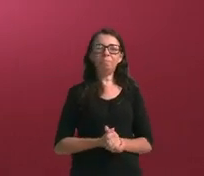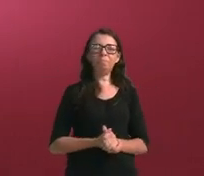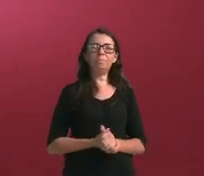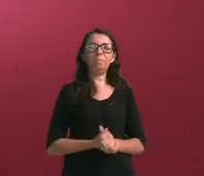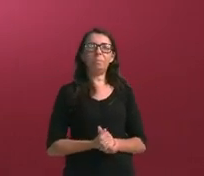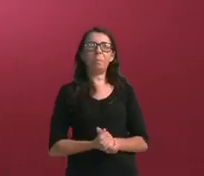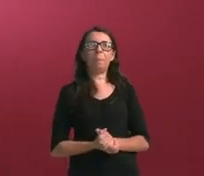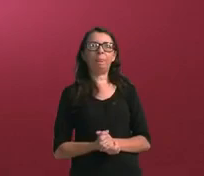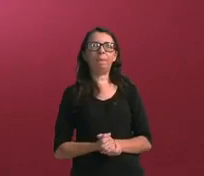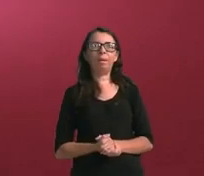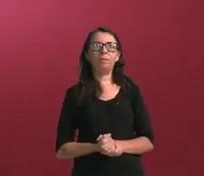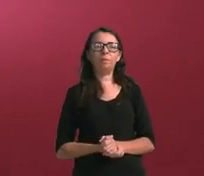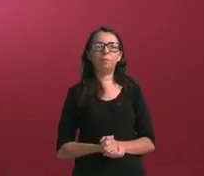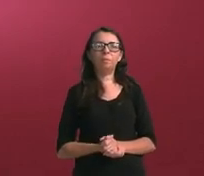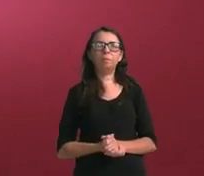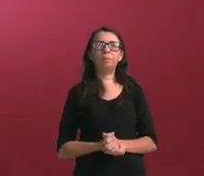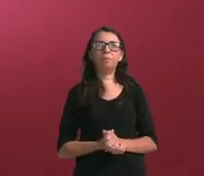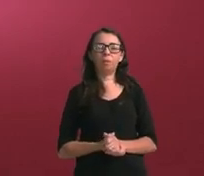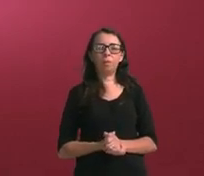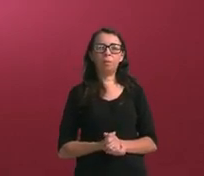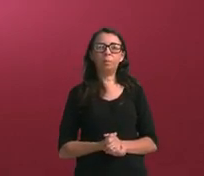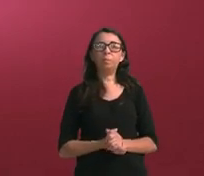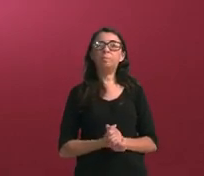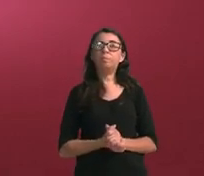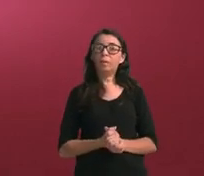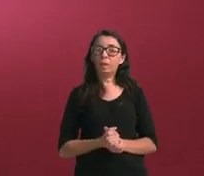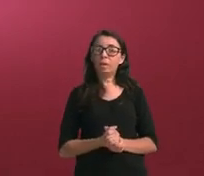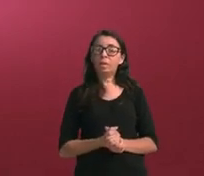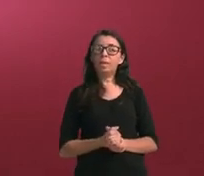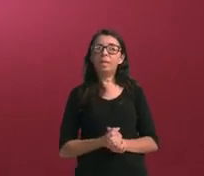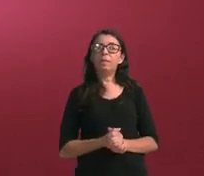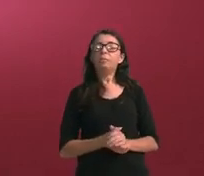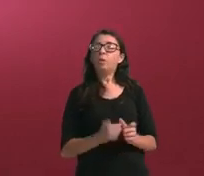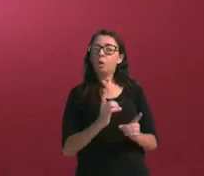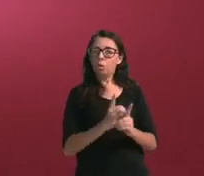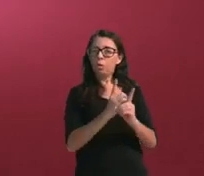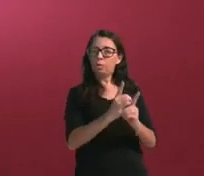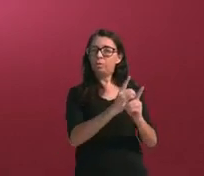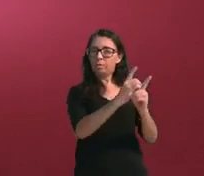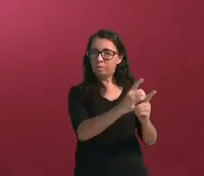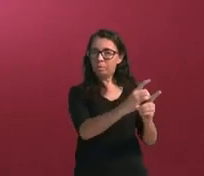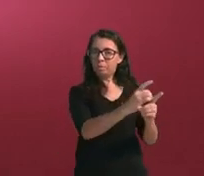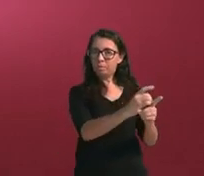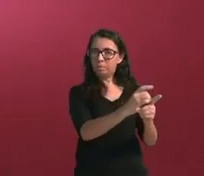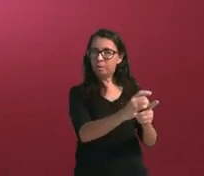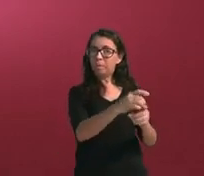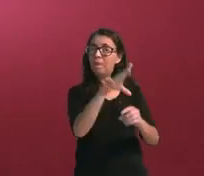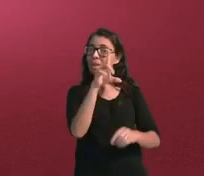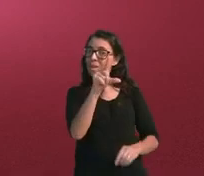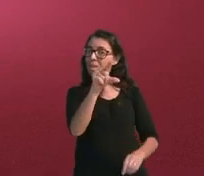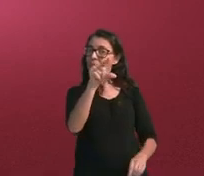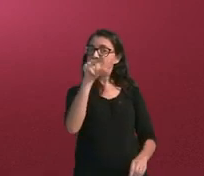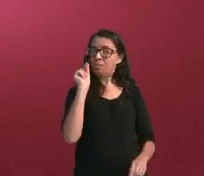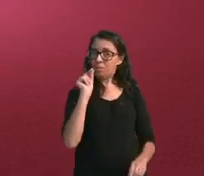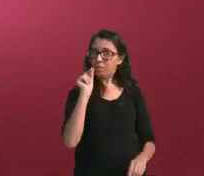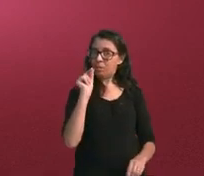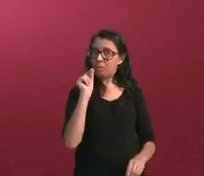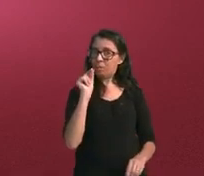Eles obedeceram e experimentaram Deus atuando através deles para curar